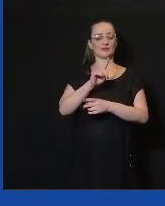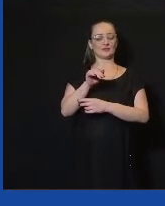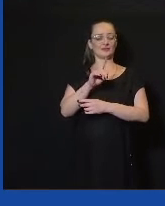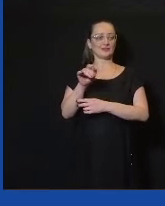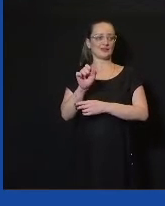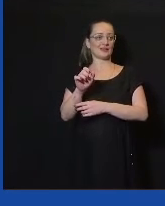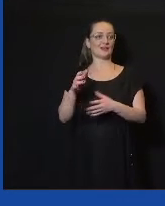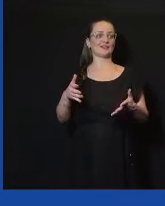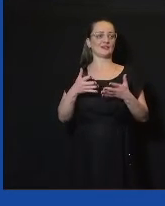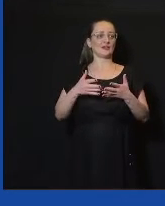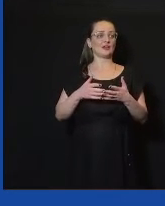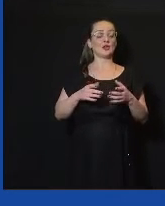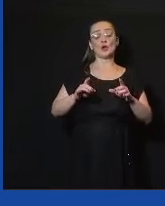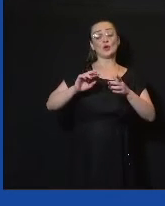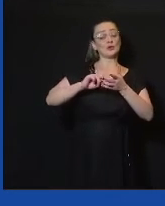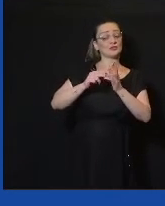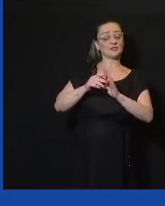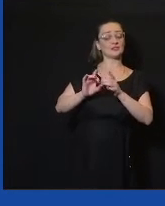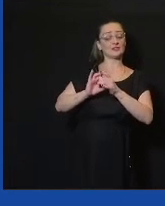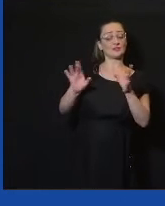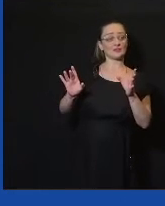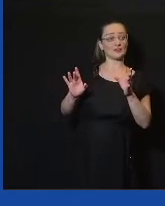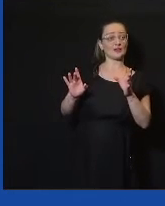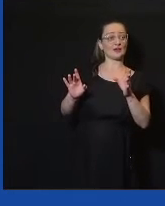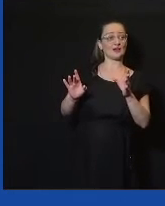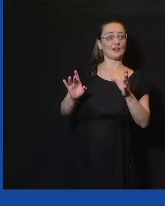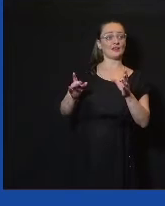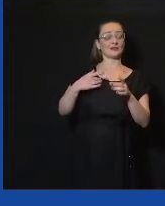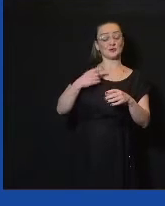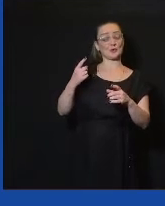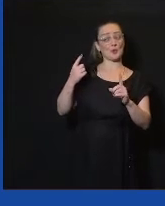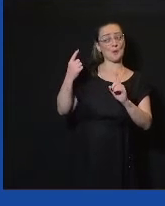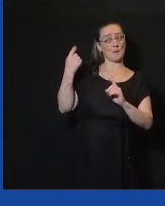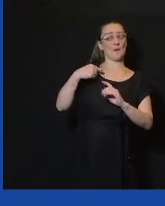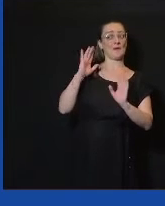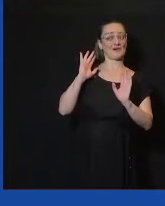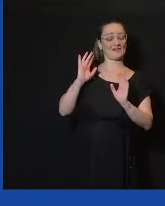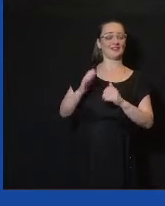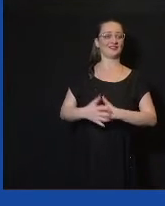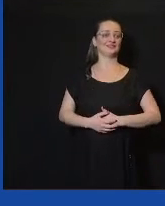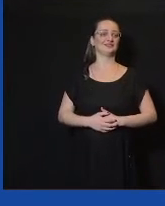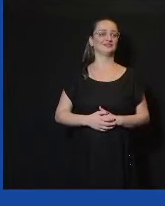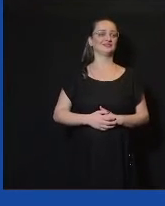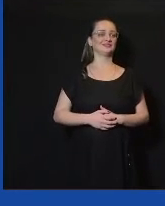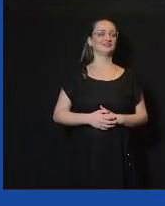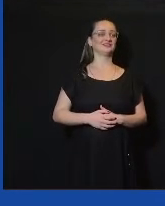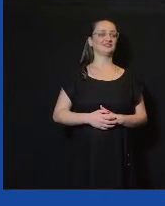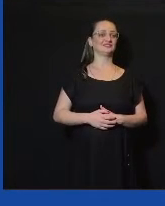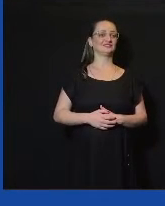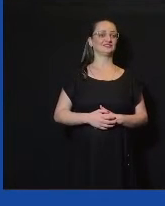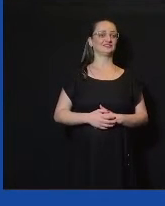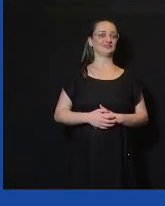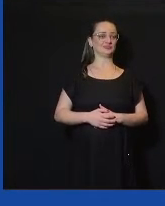não quer dizer que você está autorizado, senão eu tomo bronca aqui depois, tá? Não, não tô, assim,